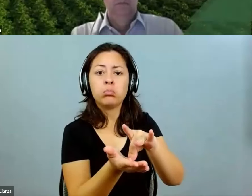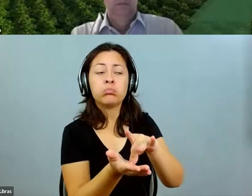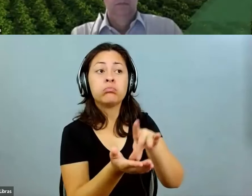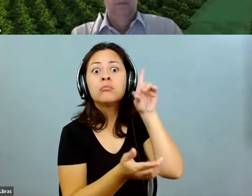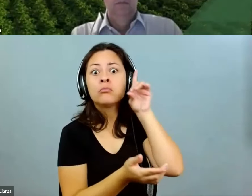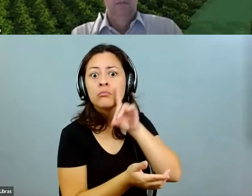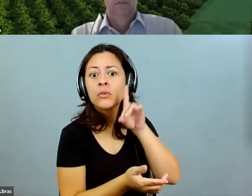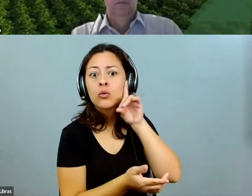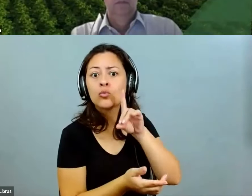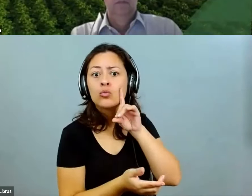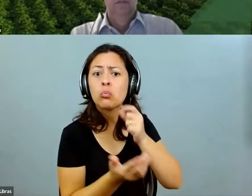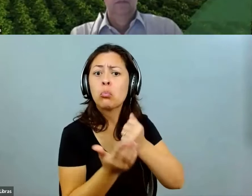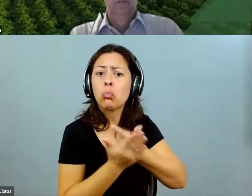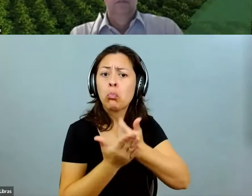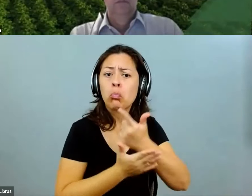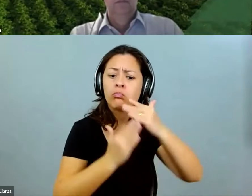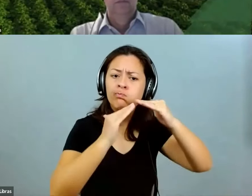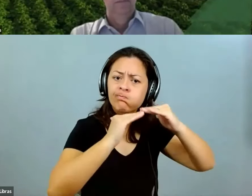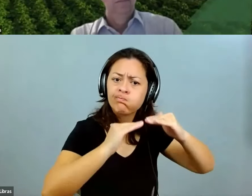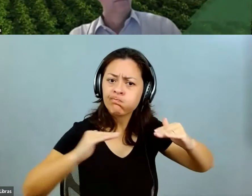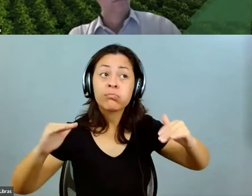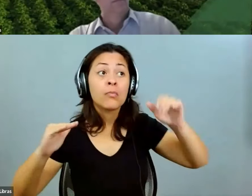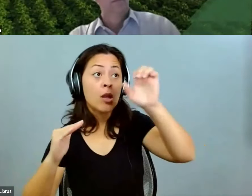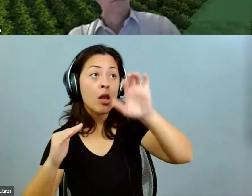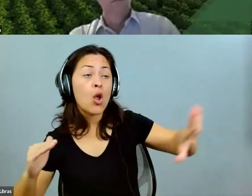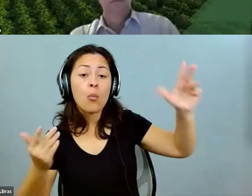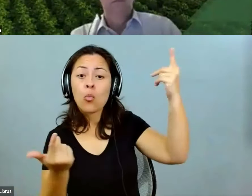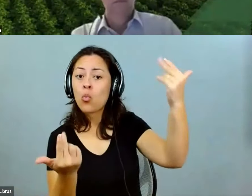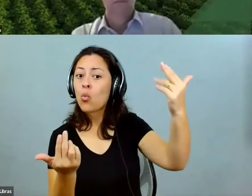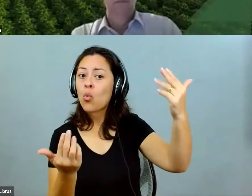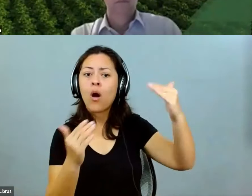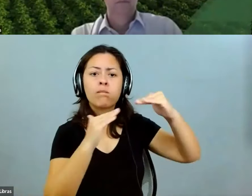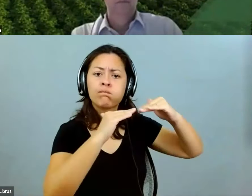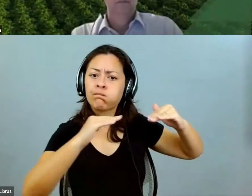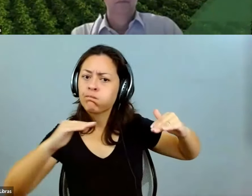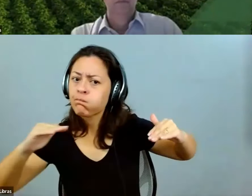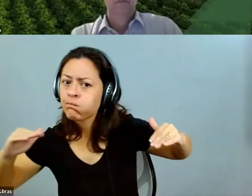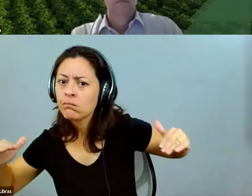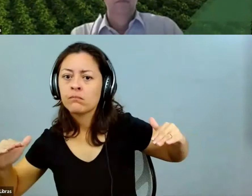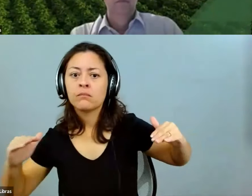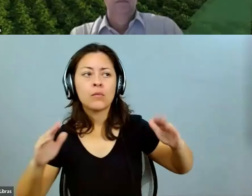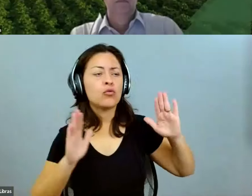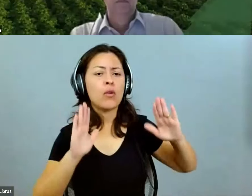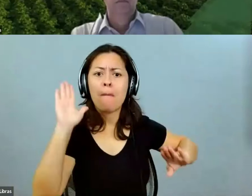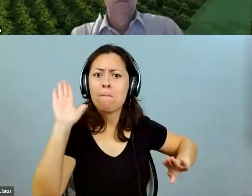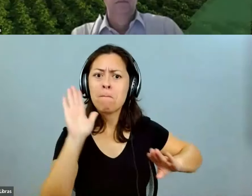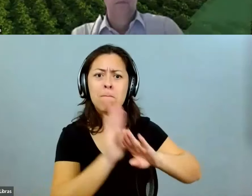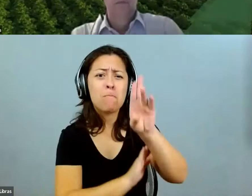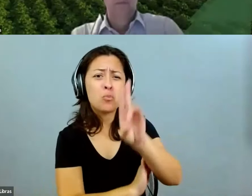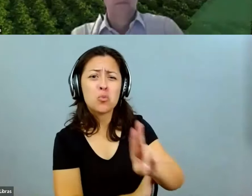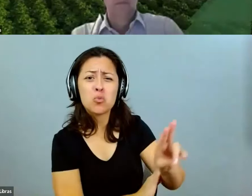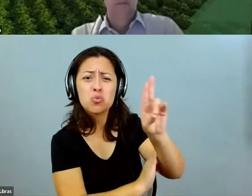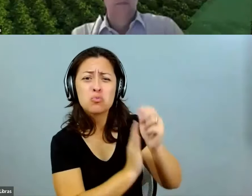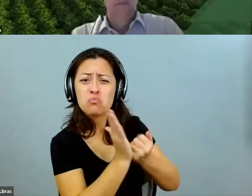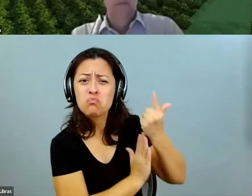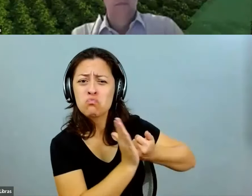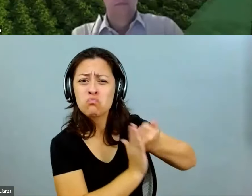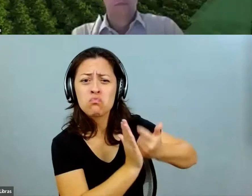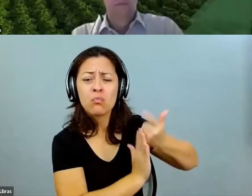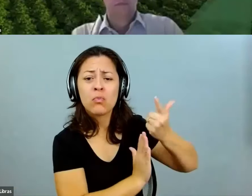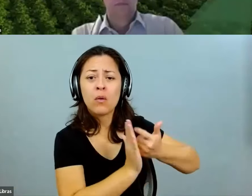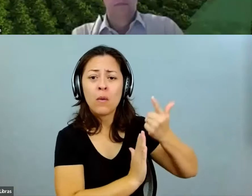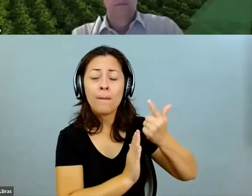Unidos tem sido consistente na Europa e e tem tem batido o record de consumo no trimestre agora